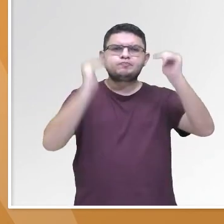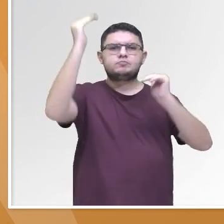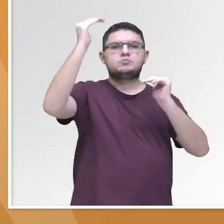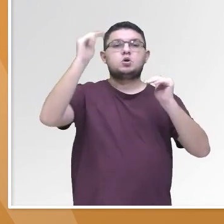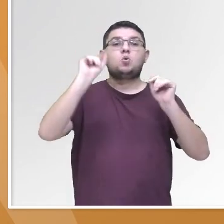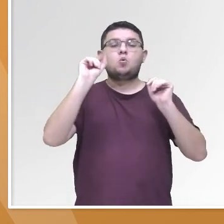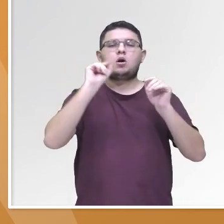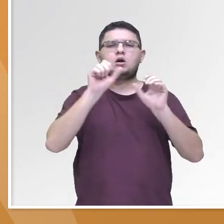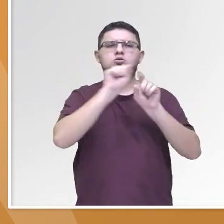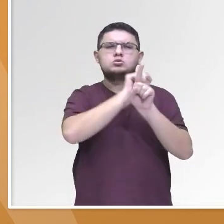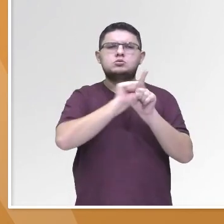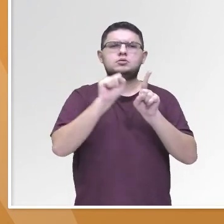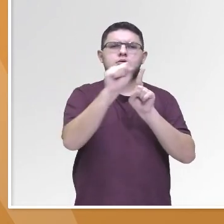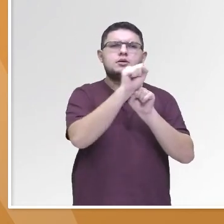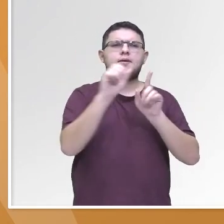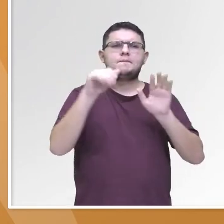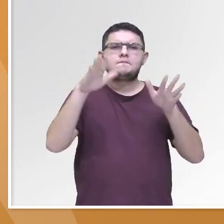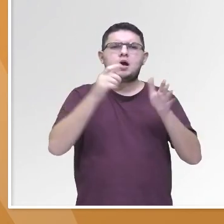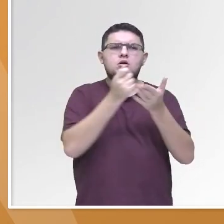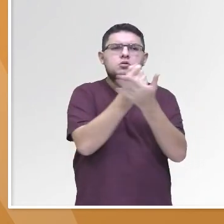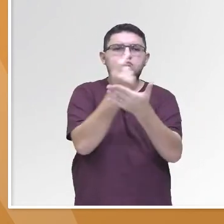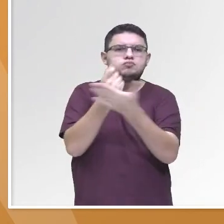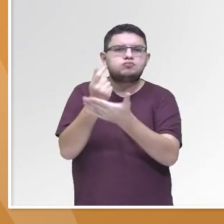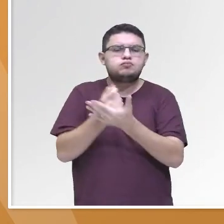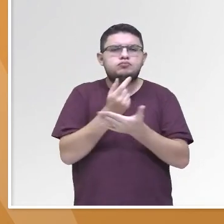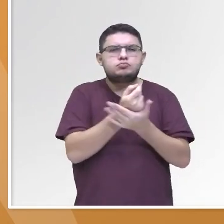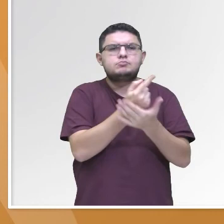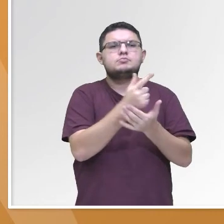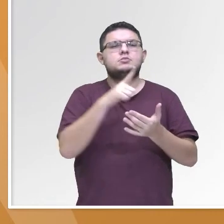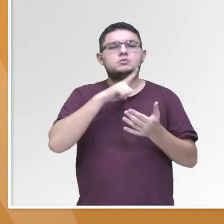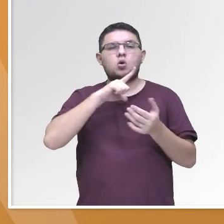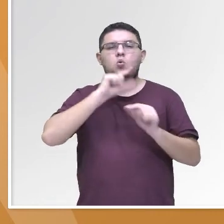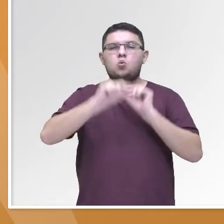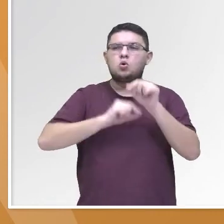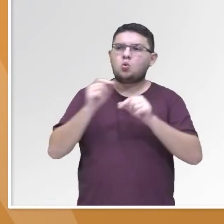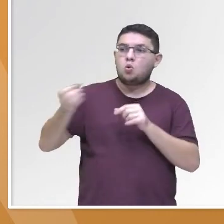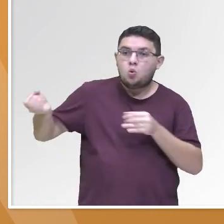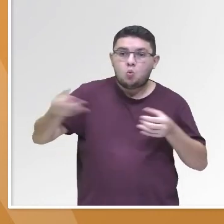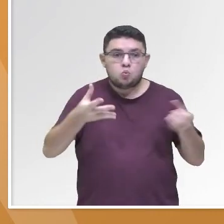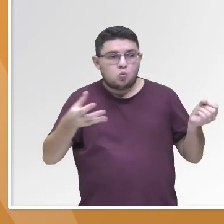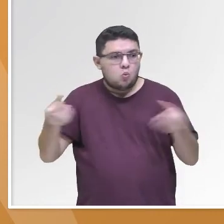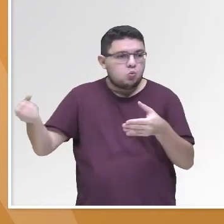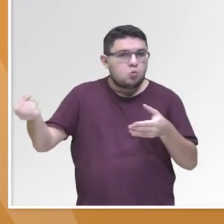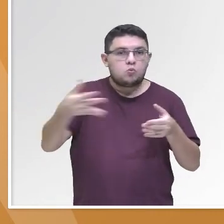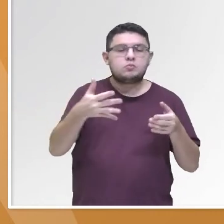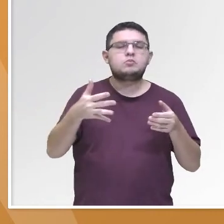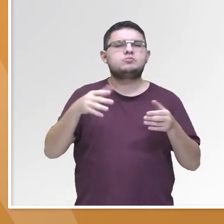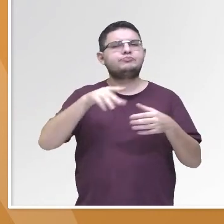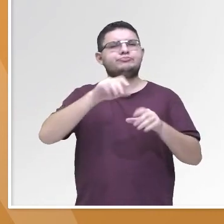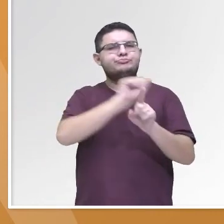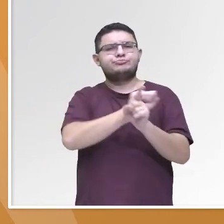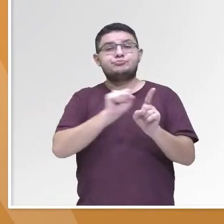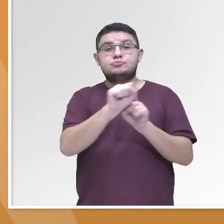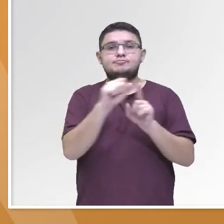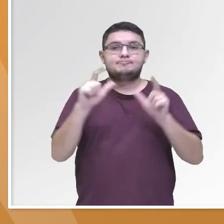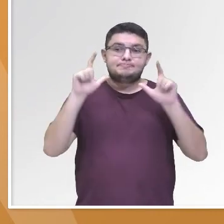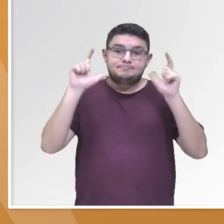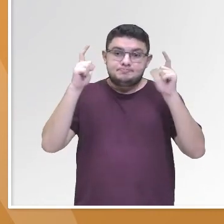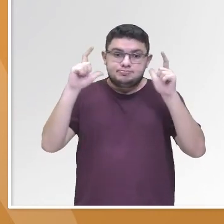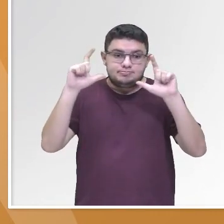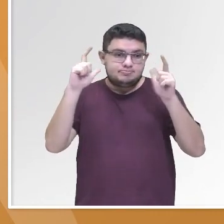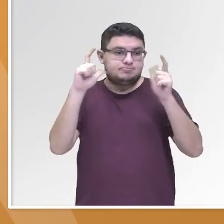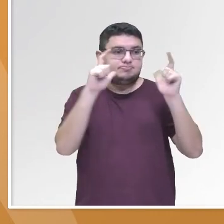vez mais consumista, né? Então, ali tem um aparelho novo de telefone, surgiu um novo celular com tecnologias